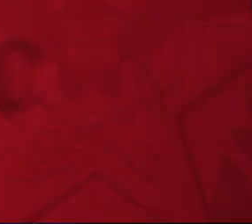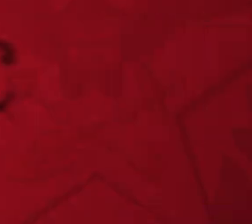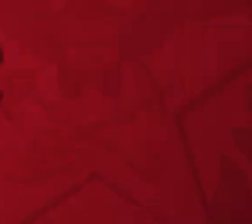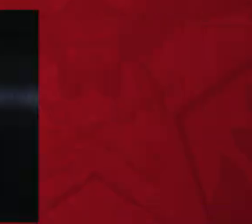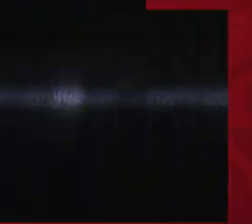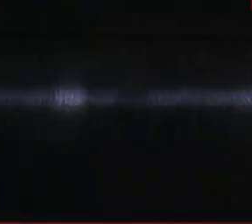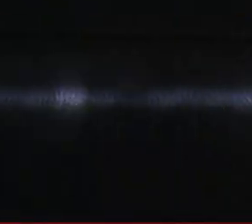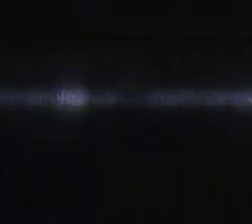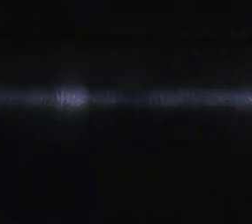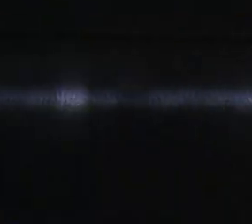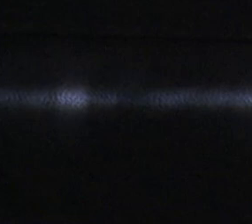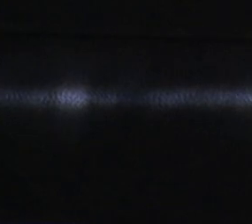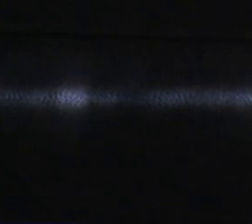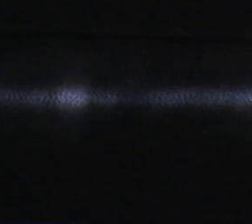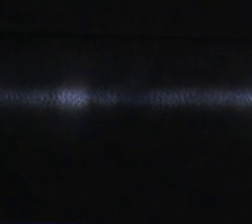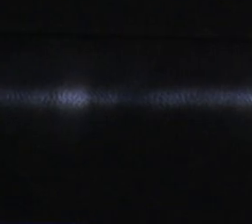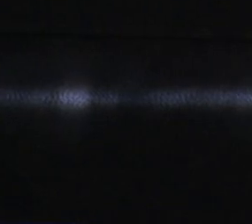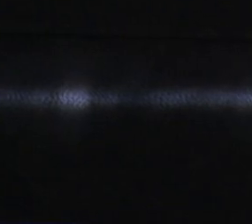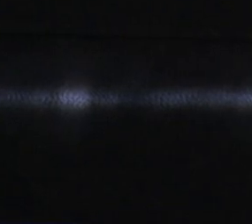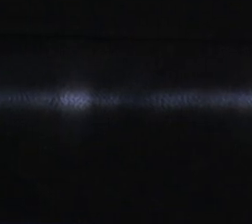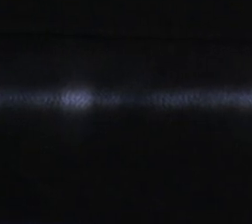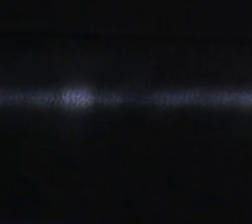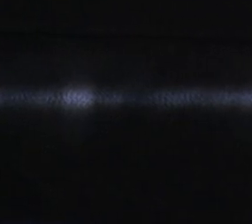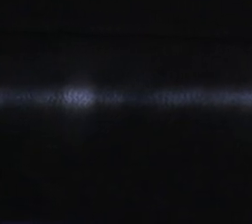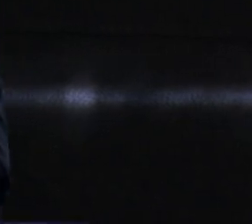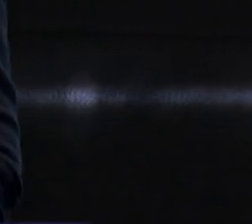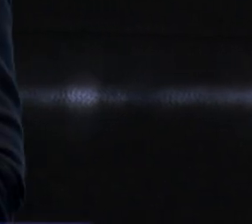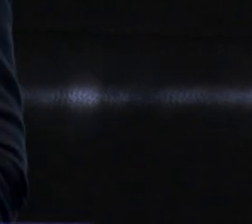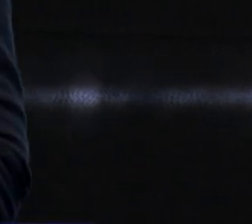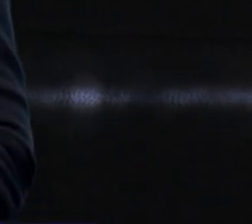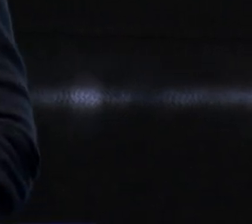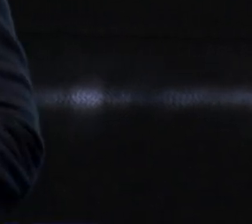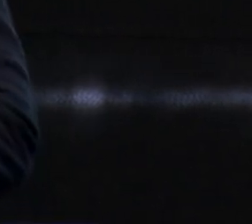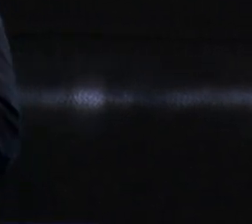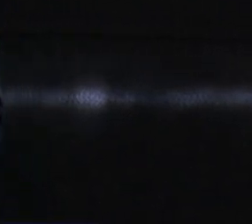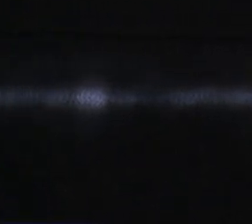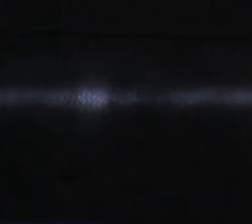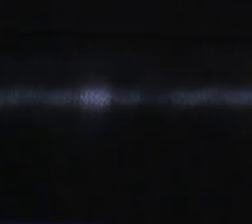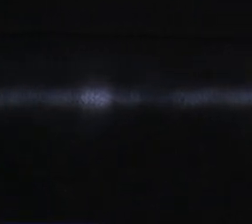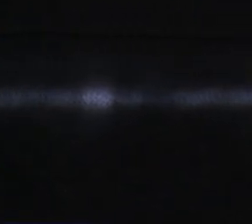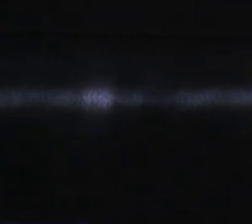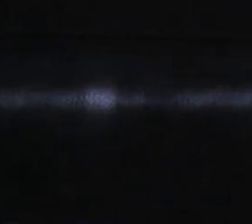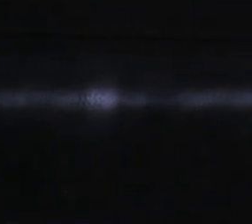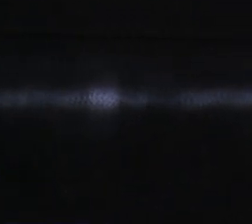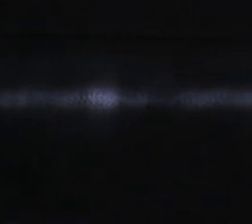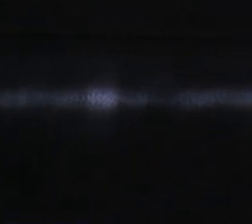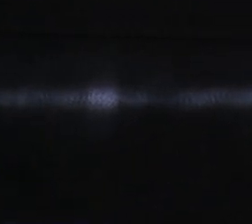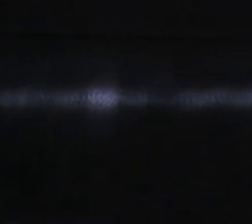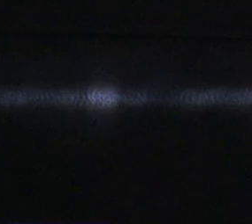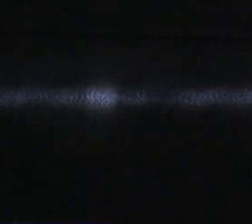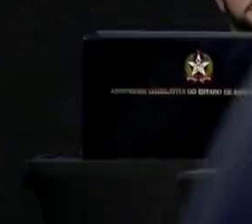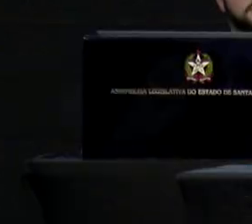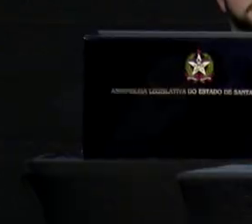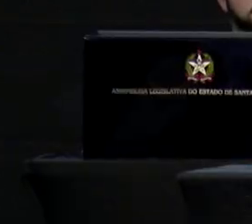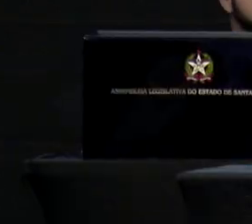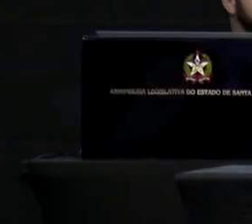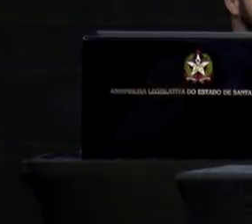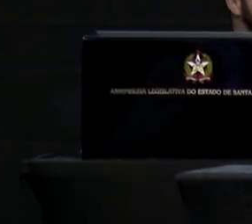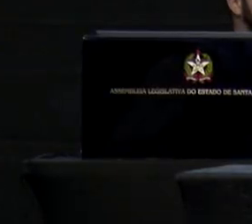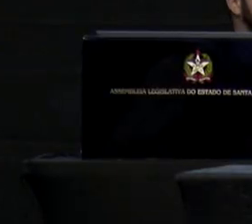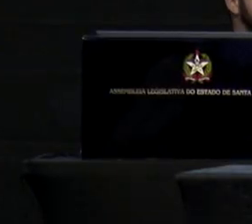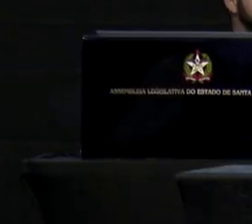governamental. O reitor da Univille, Alexandre Sidral, destacou o papel da universidade comunitária na vida dos jovens do